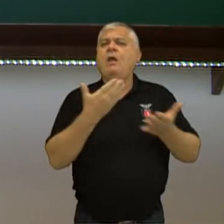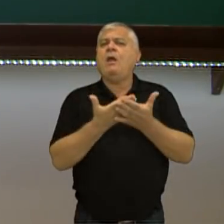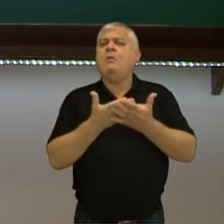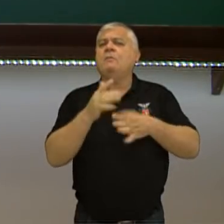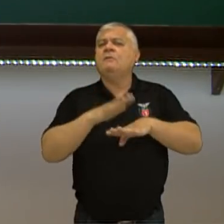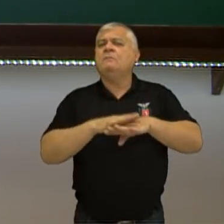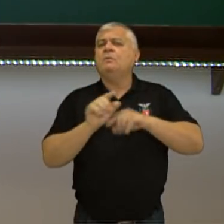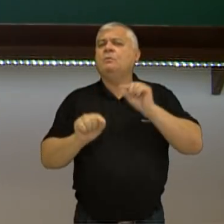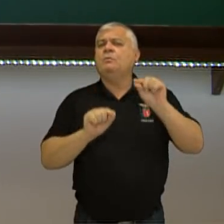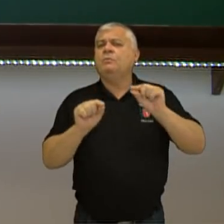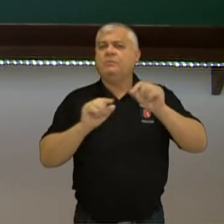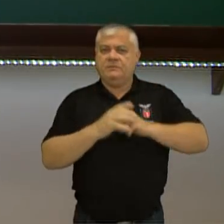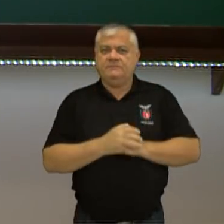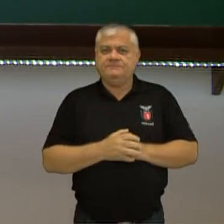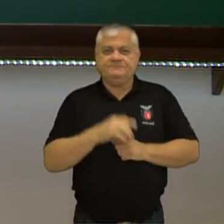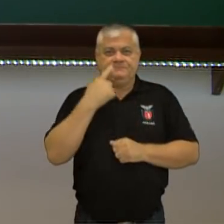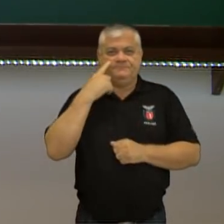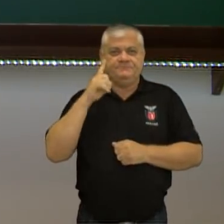matemática.